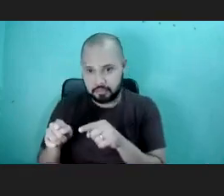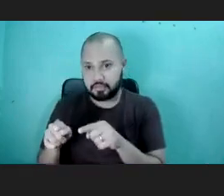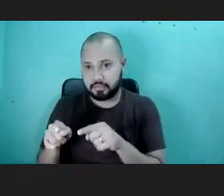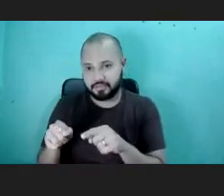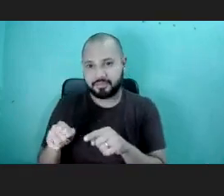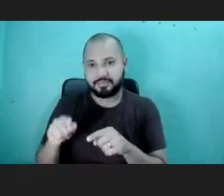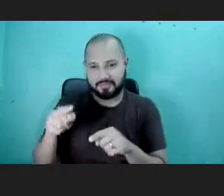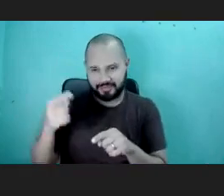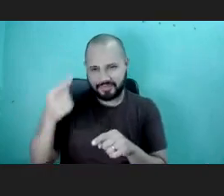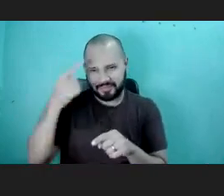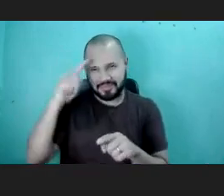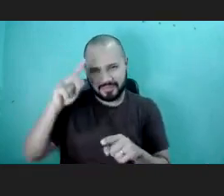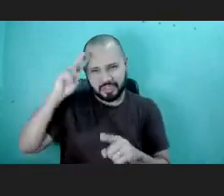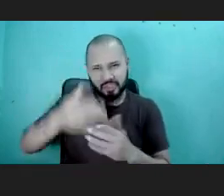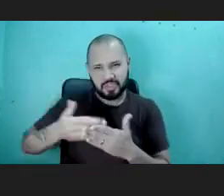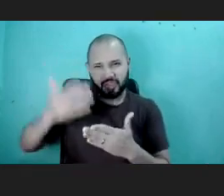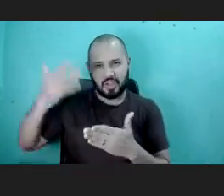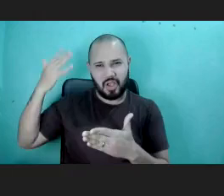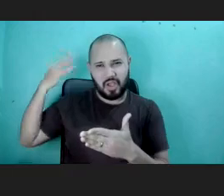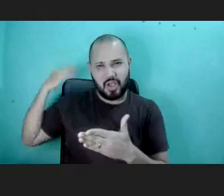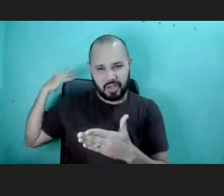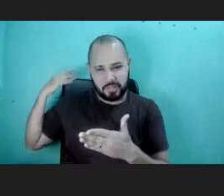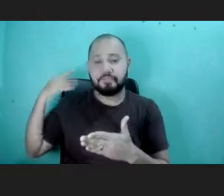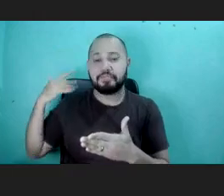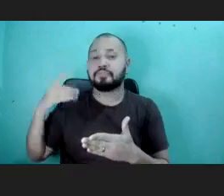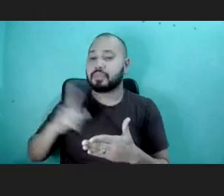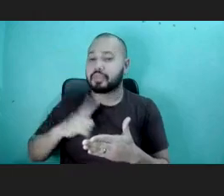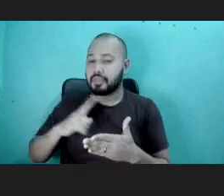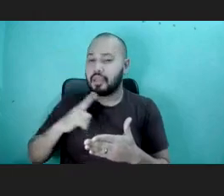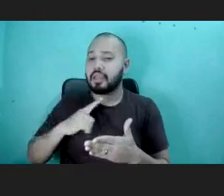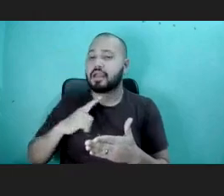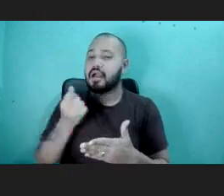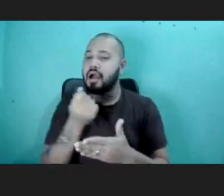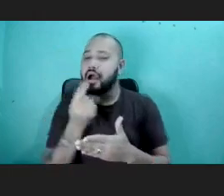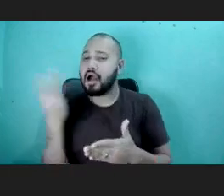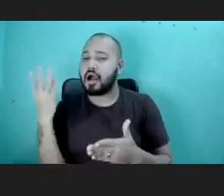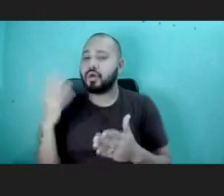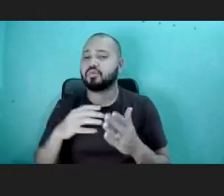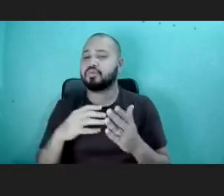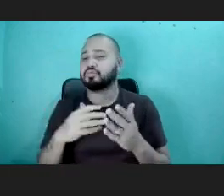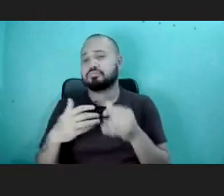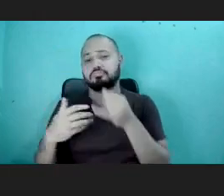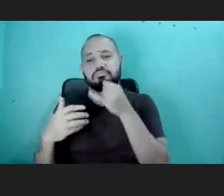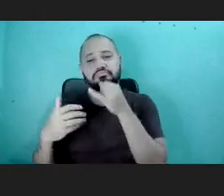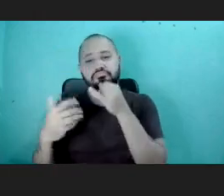história, houveram algumas compreensões